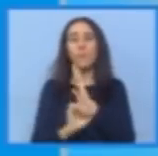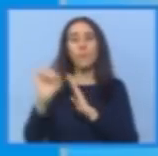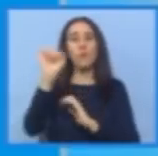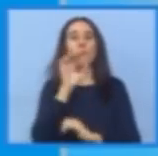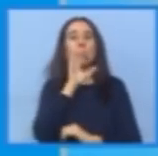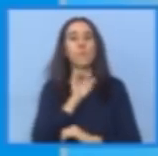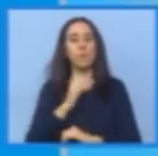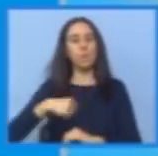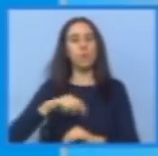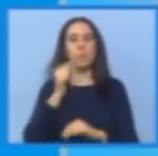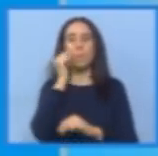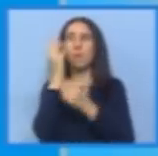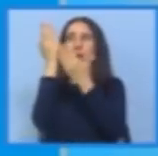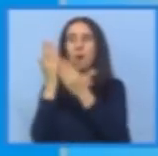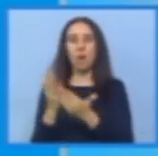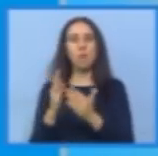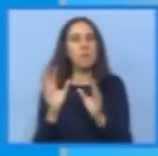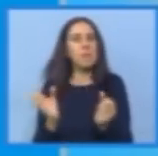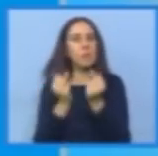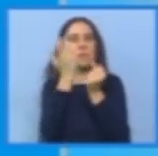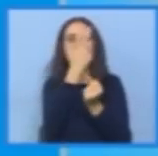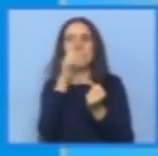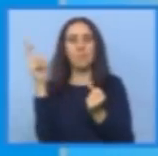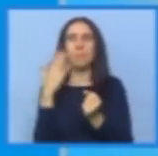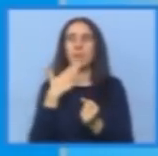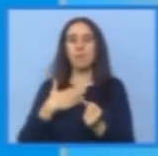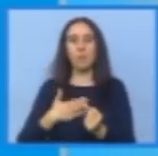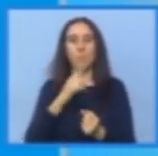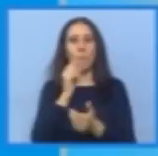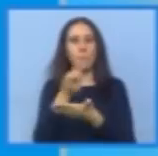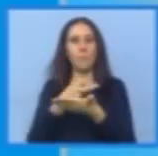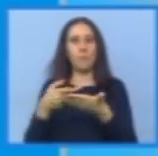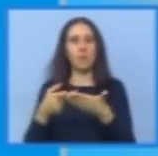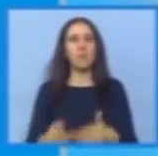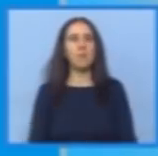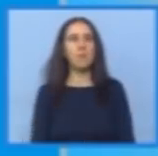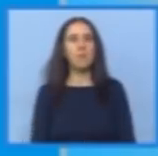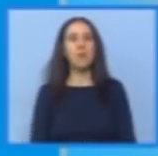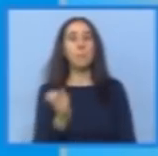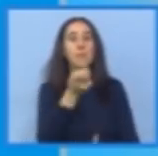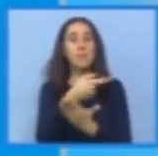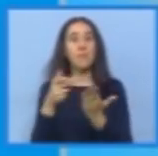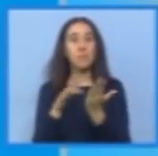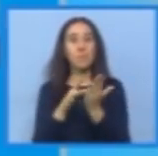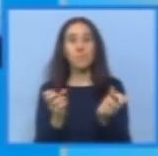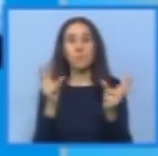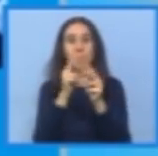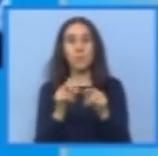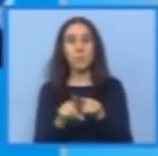sois nosso Pai, desde sempre Redentor é o vosso nome. E depois... Parece uma frase do Novo Testamento. Pois